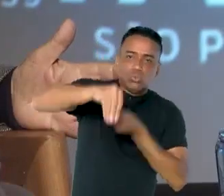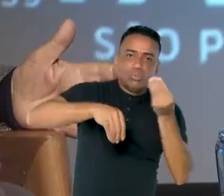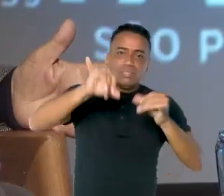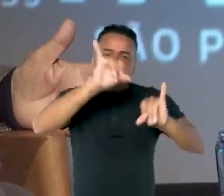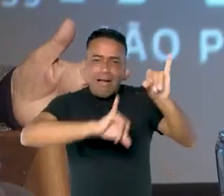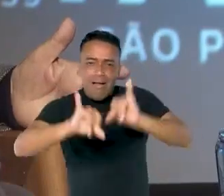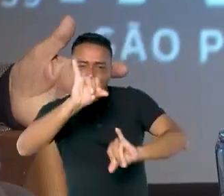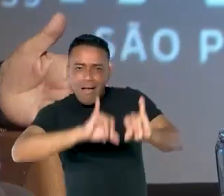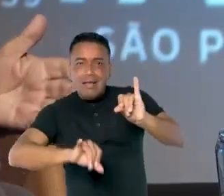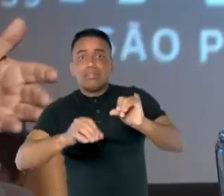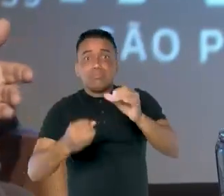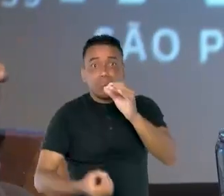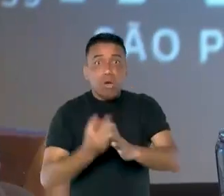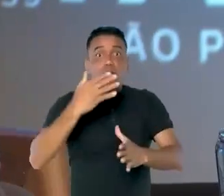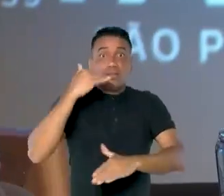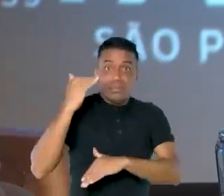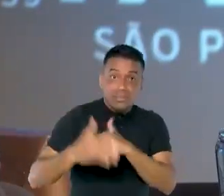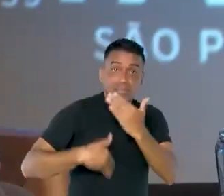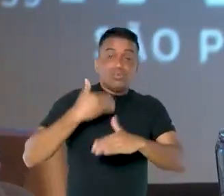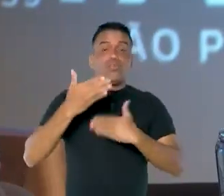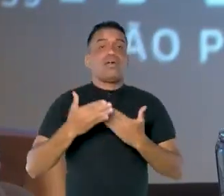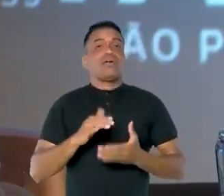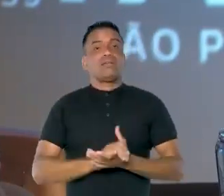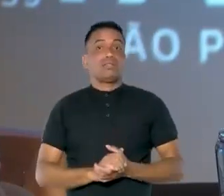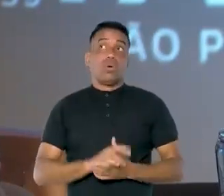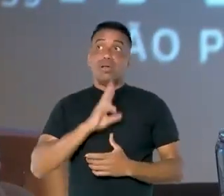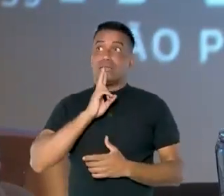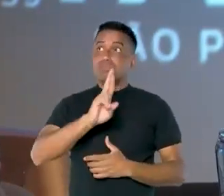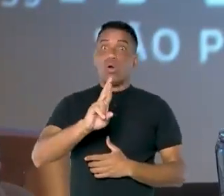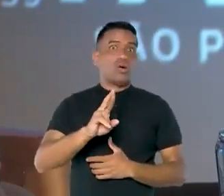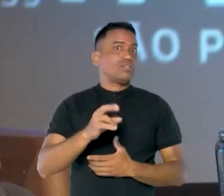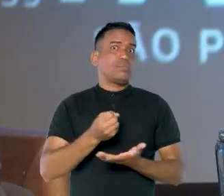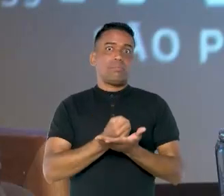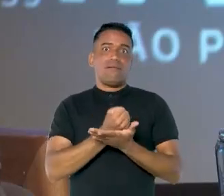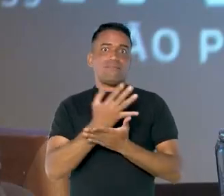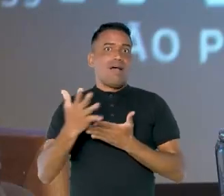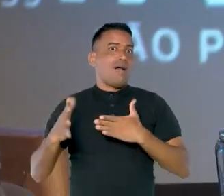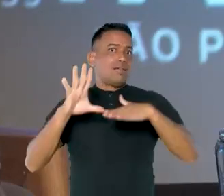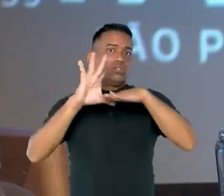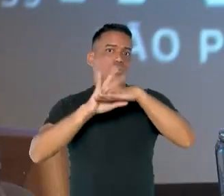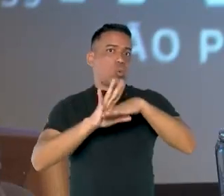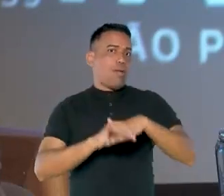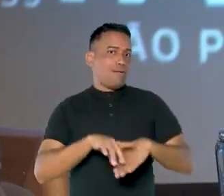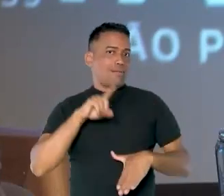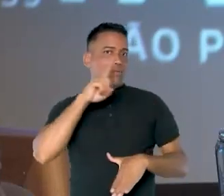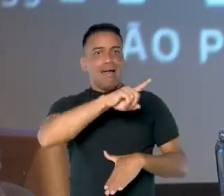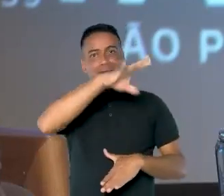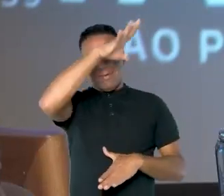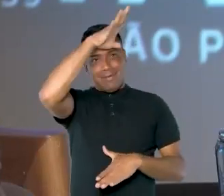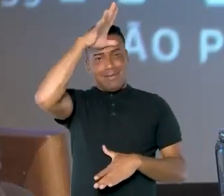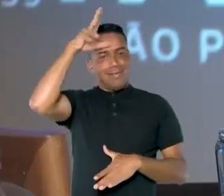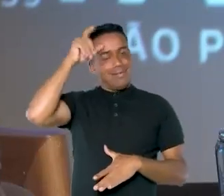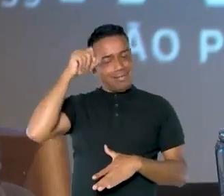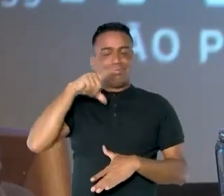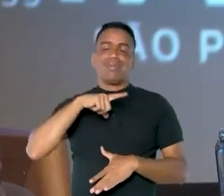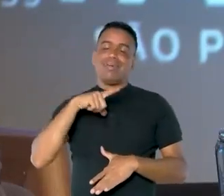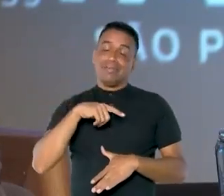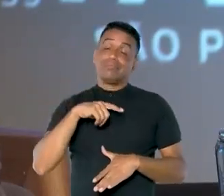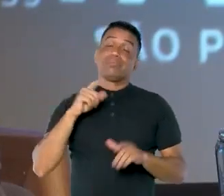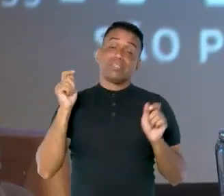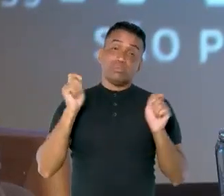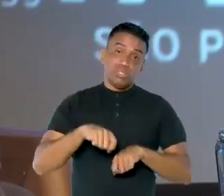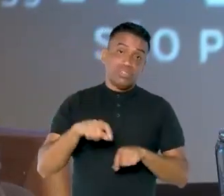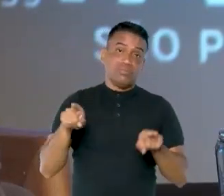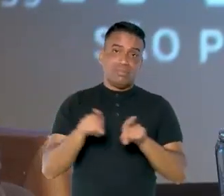ali. É possível que exista solução para muitas doenças ali, não é? É possível que